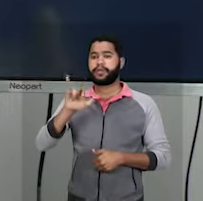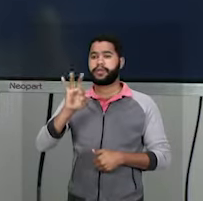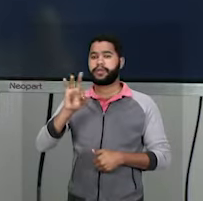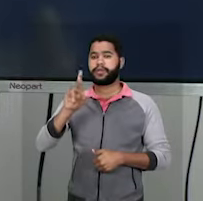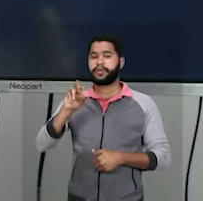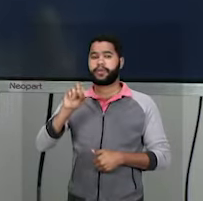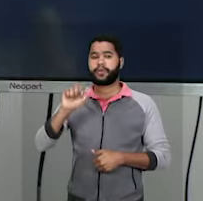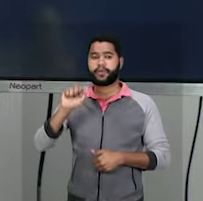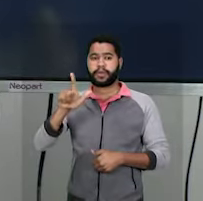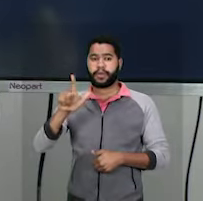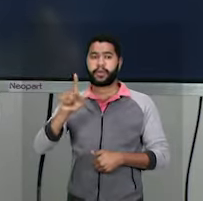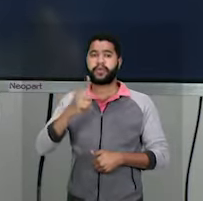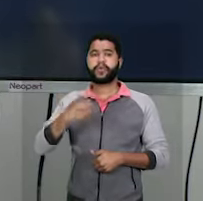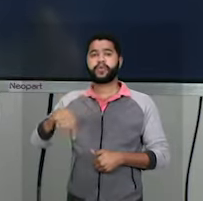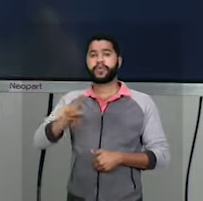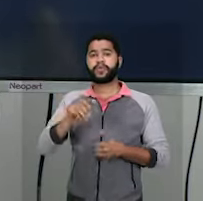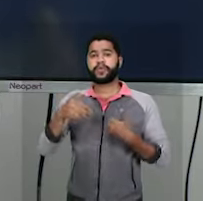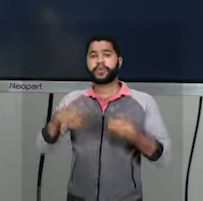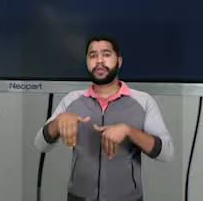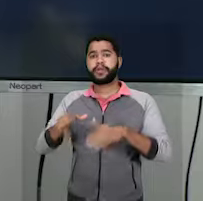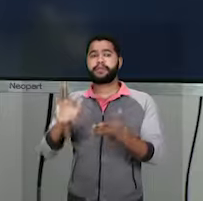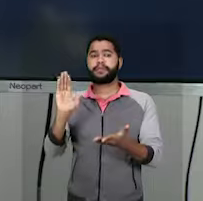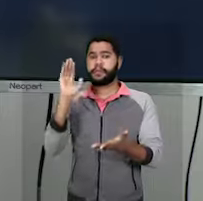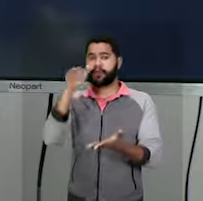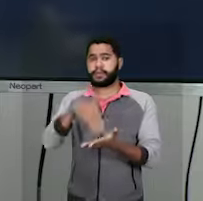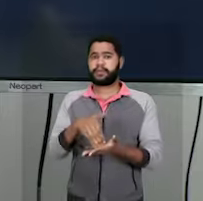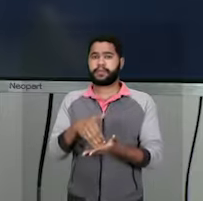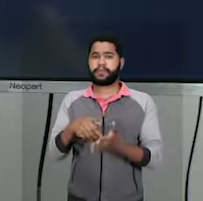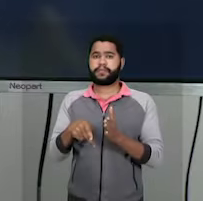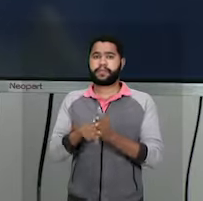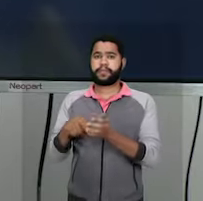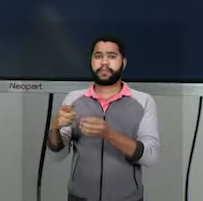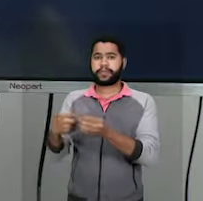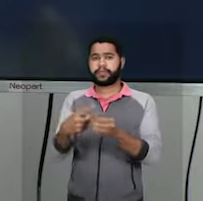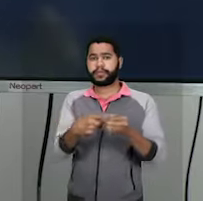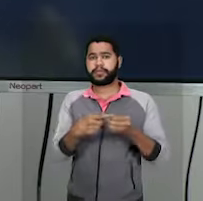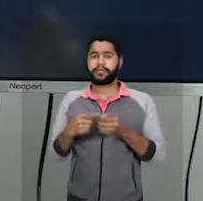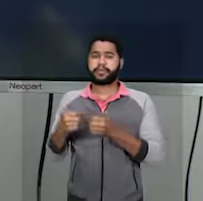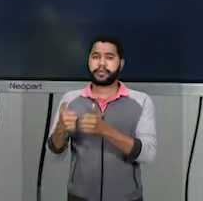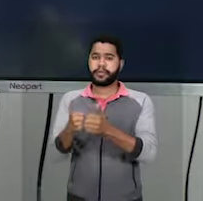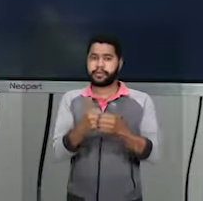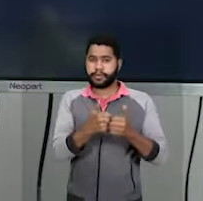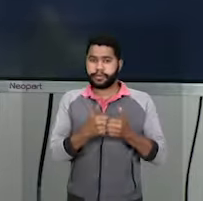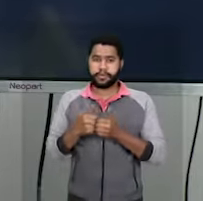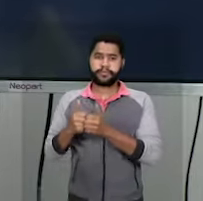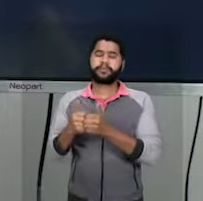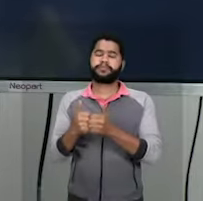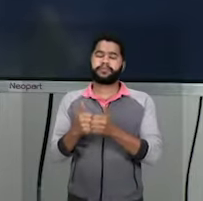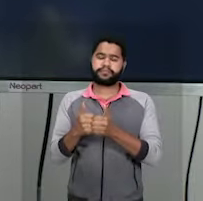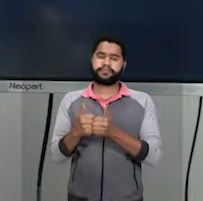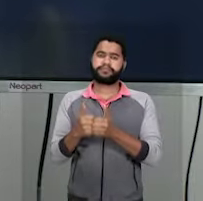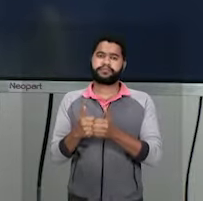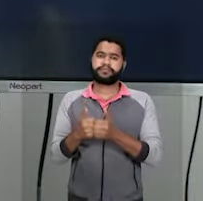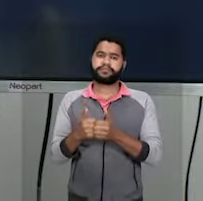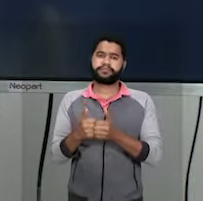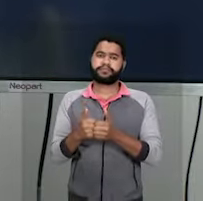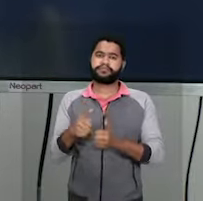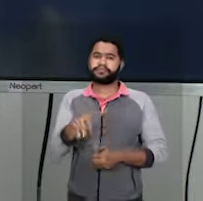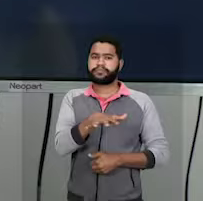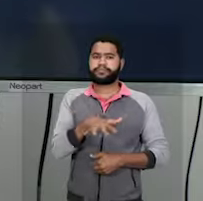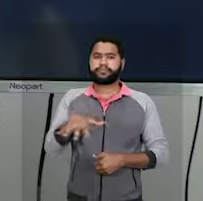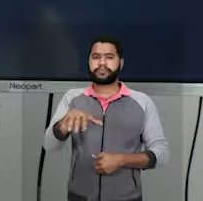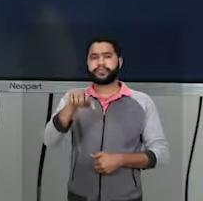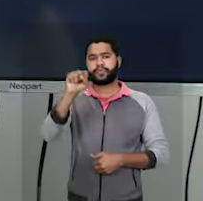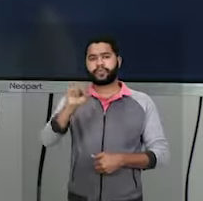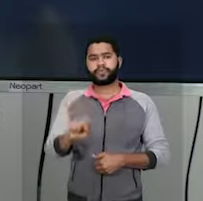mar nós vamos levar até as cidades mais próximas até os portos mais próximos na